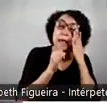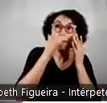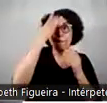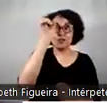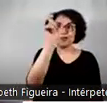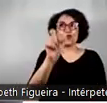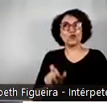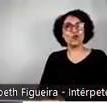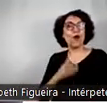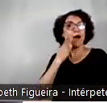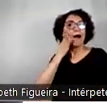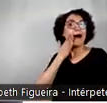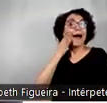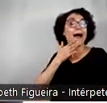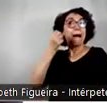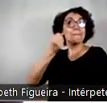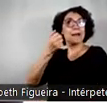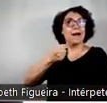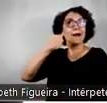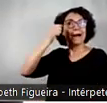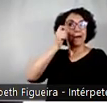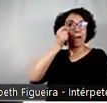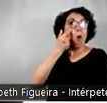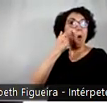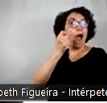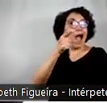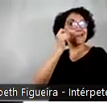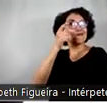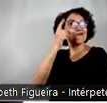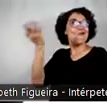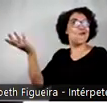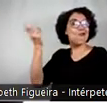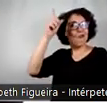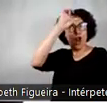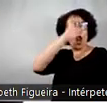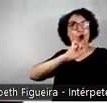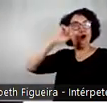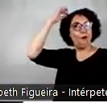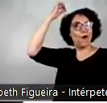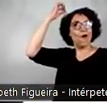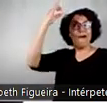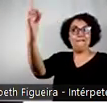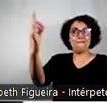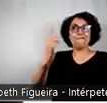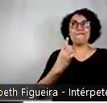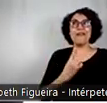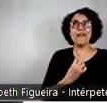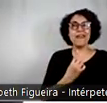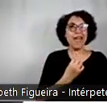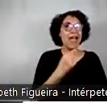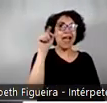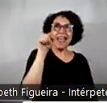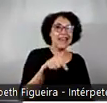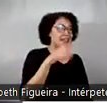lá, né? Nossa, que legal, né? Ele fala inglês, né? Mas aí, se for um migrante de, por exemplo, da Nigéria,